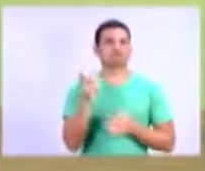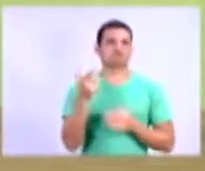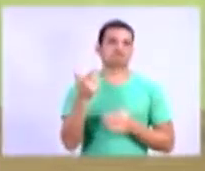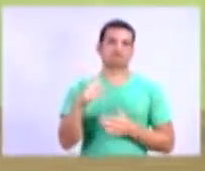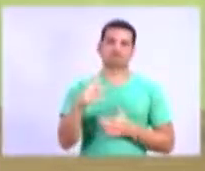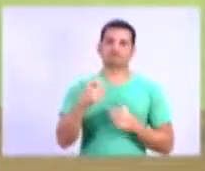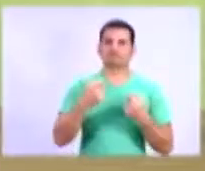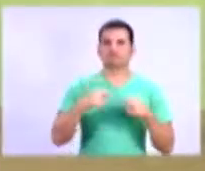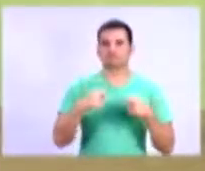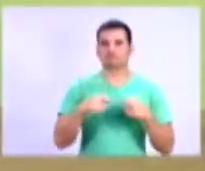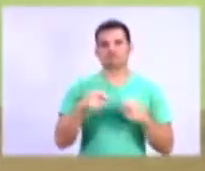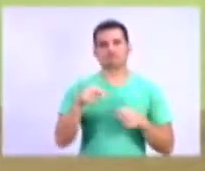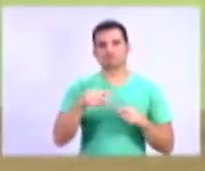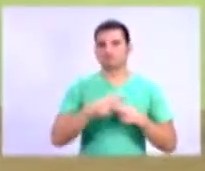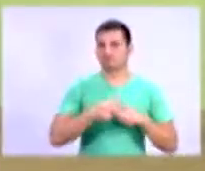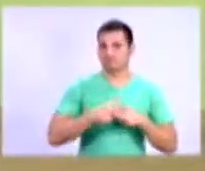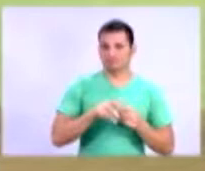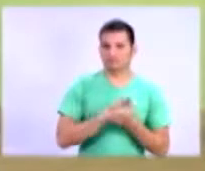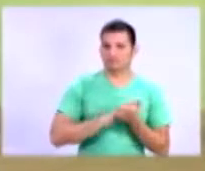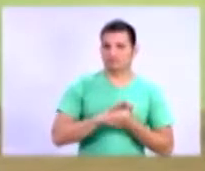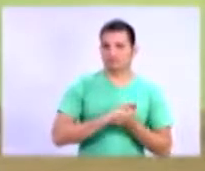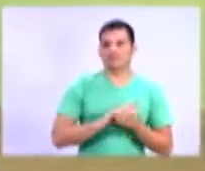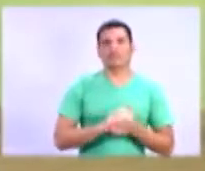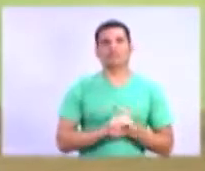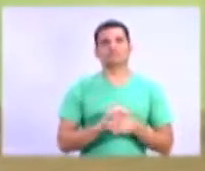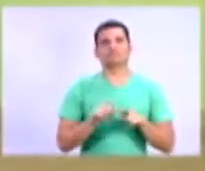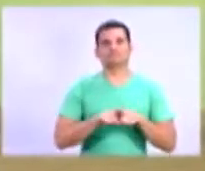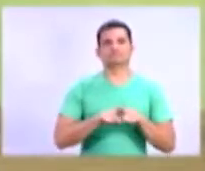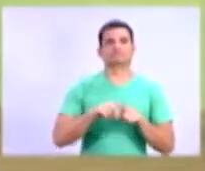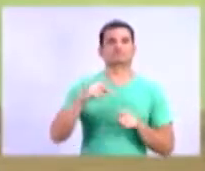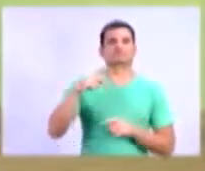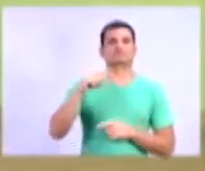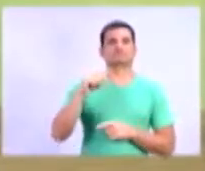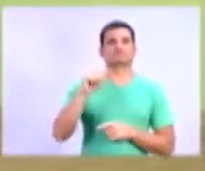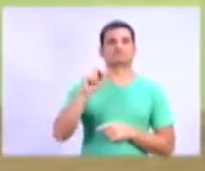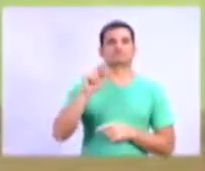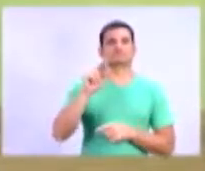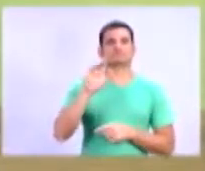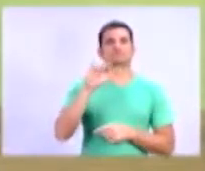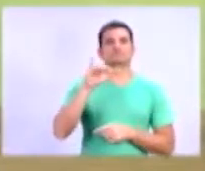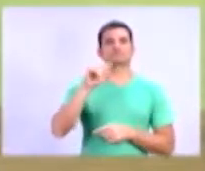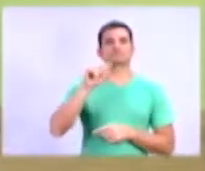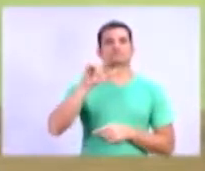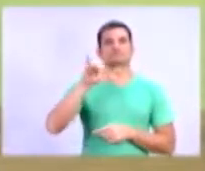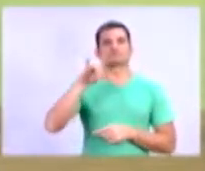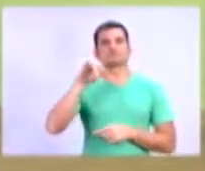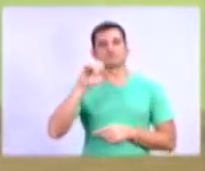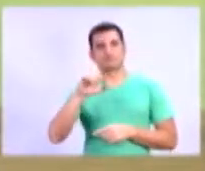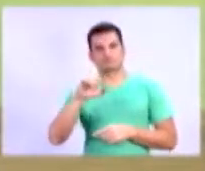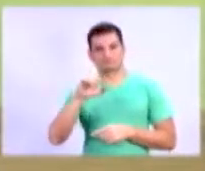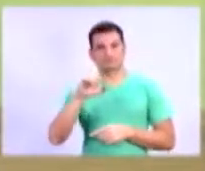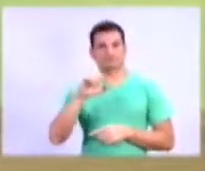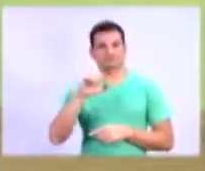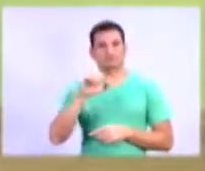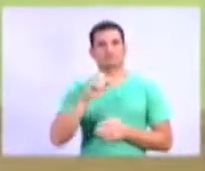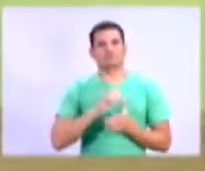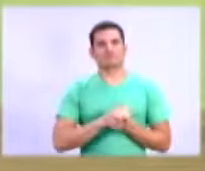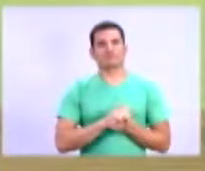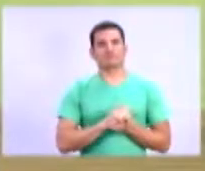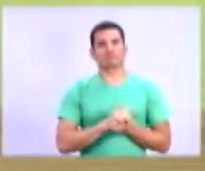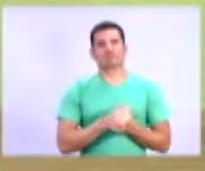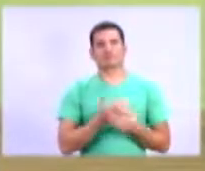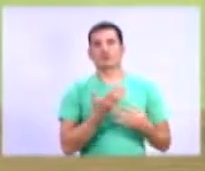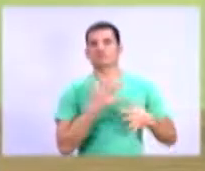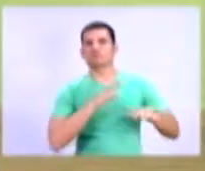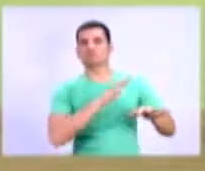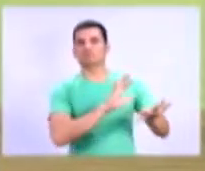necessidade de reparos. Agir com parcialidade no atendimento, se recusando a atender pessoas de